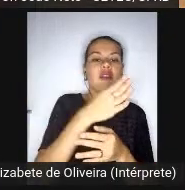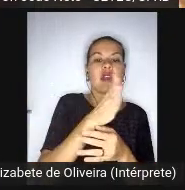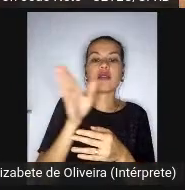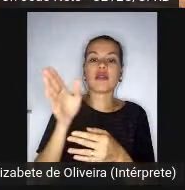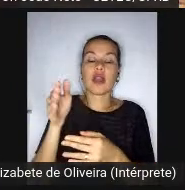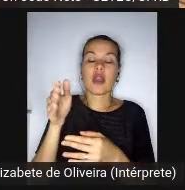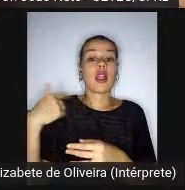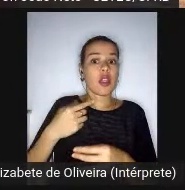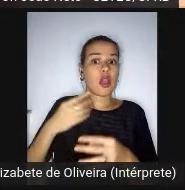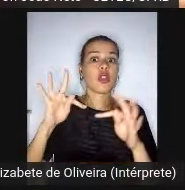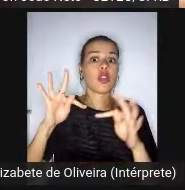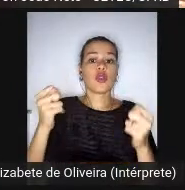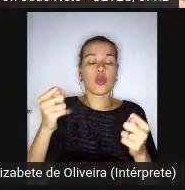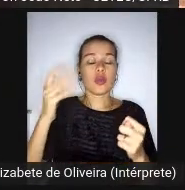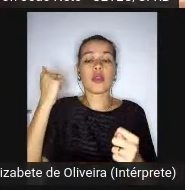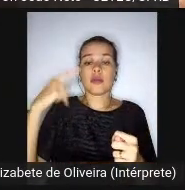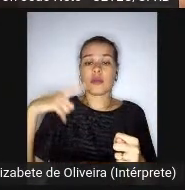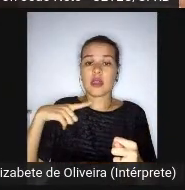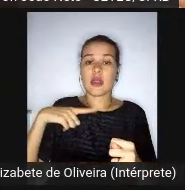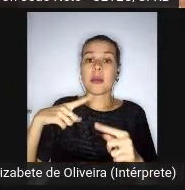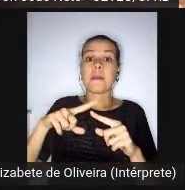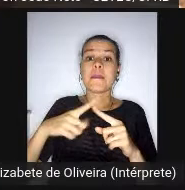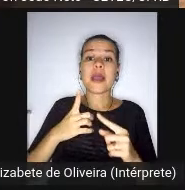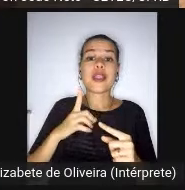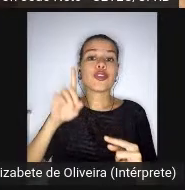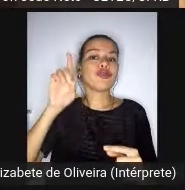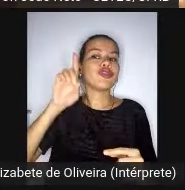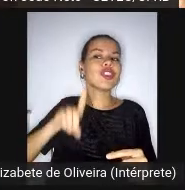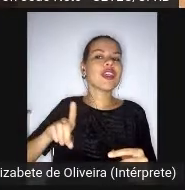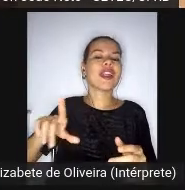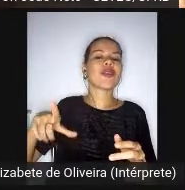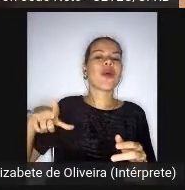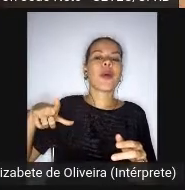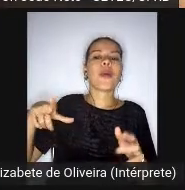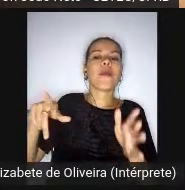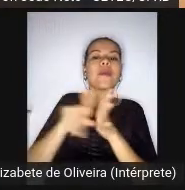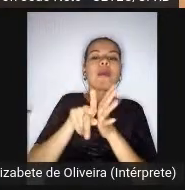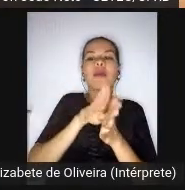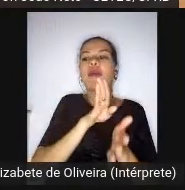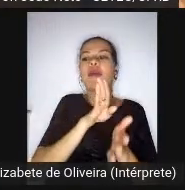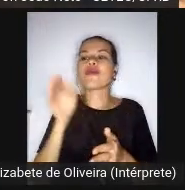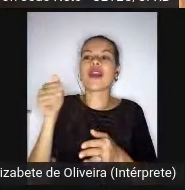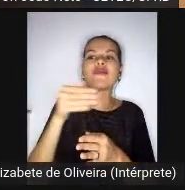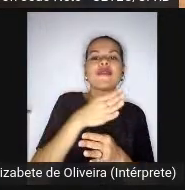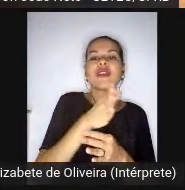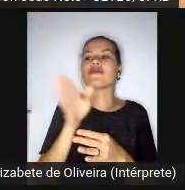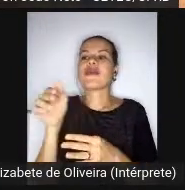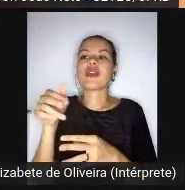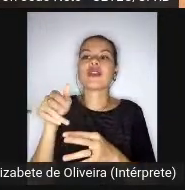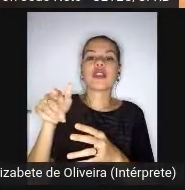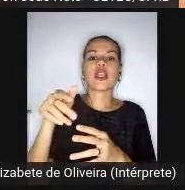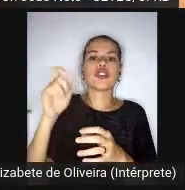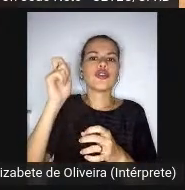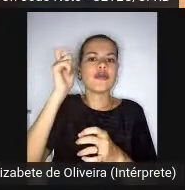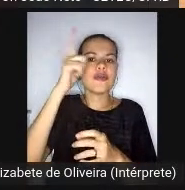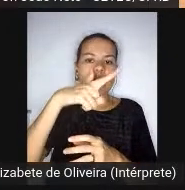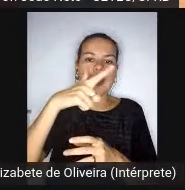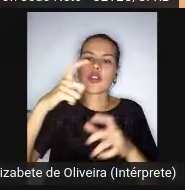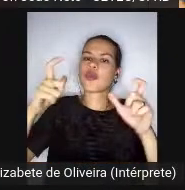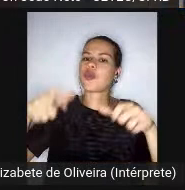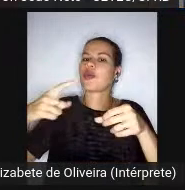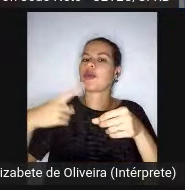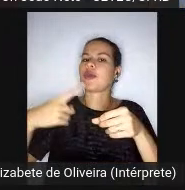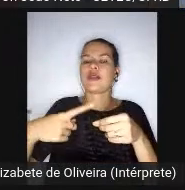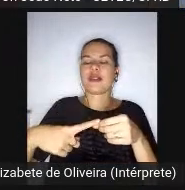cidadão porém o direito de vive ele muitas das vezes ele é dificultado no ambiente Urbano